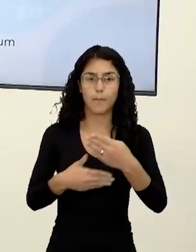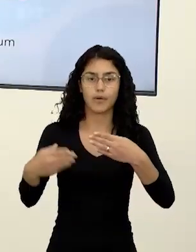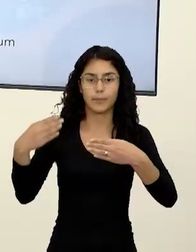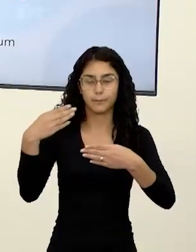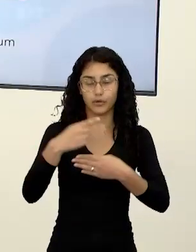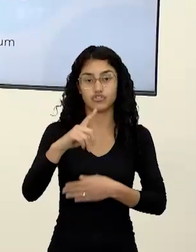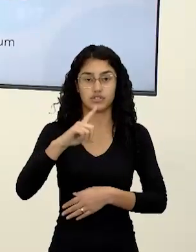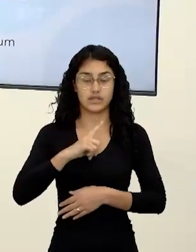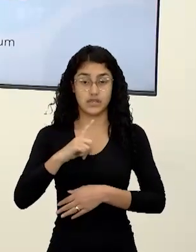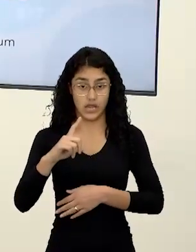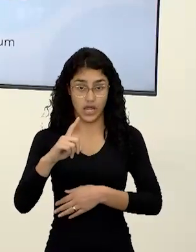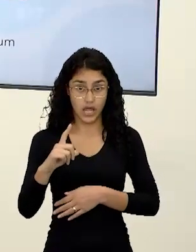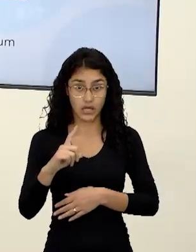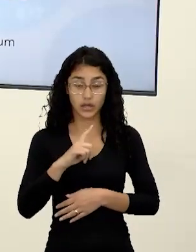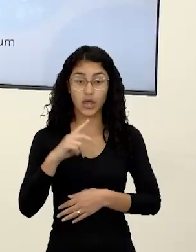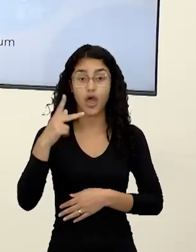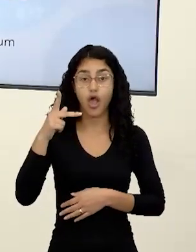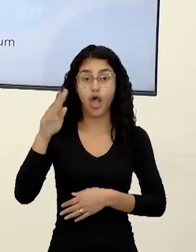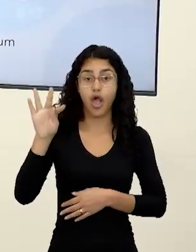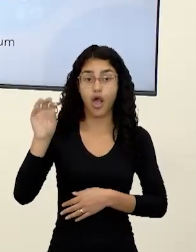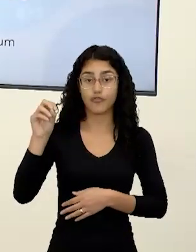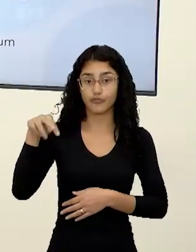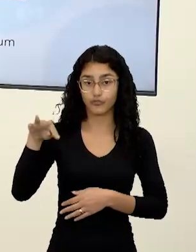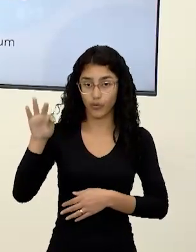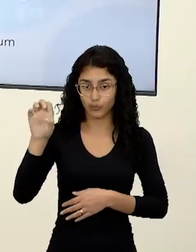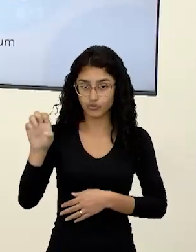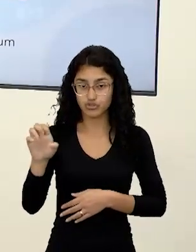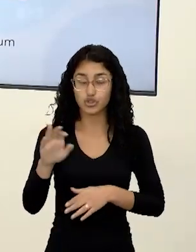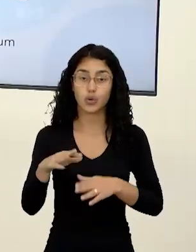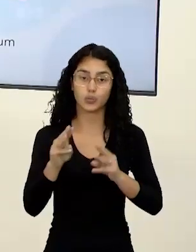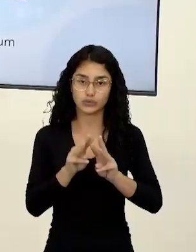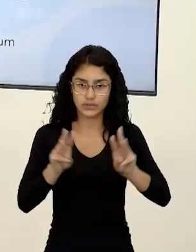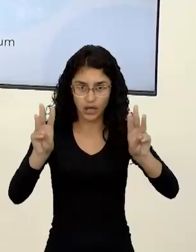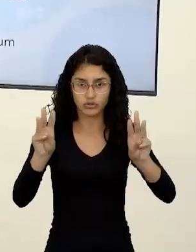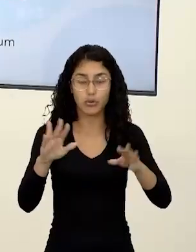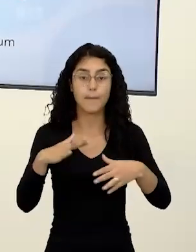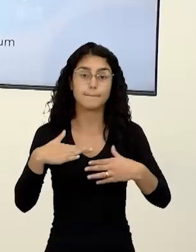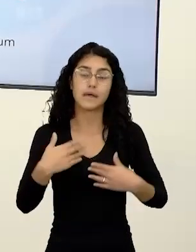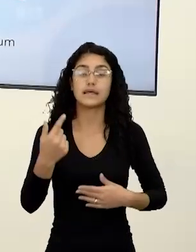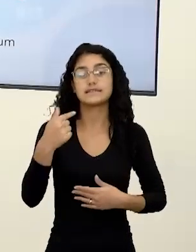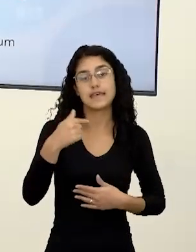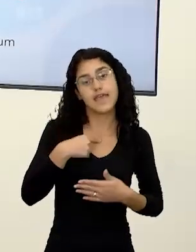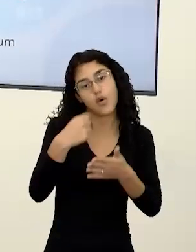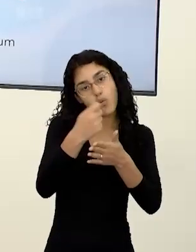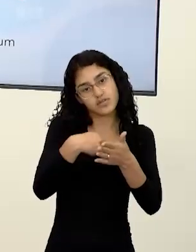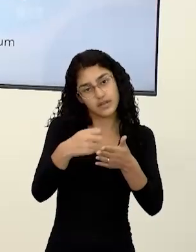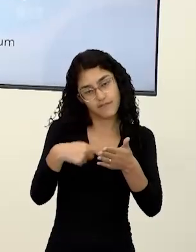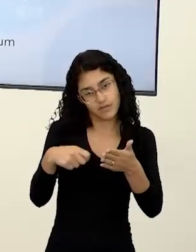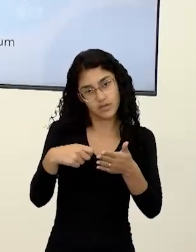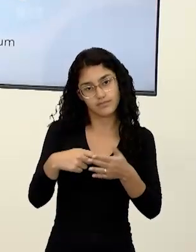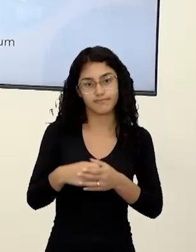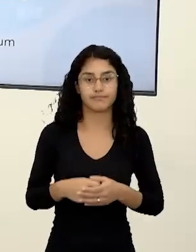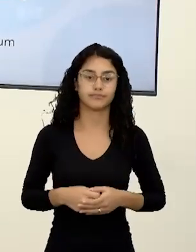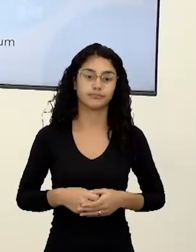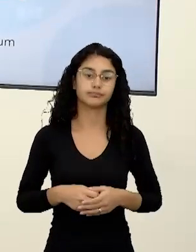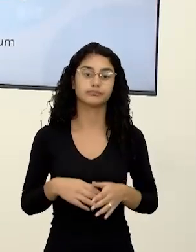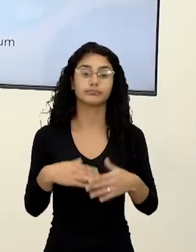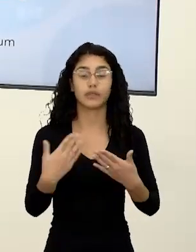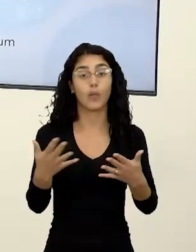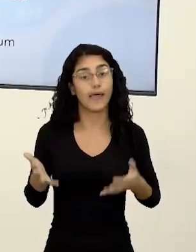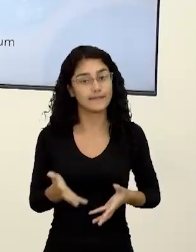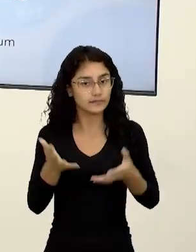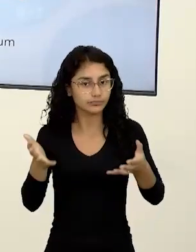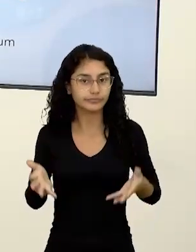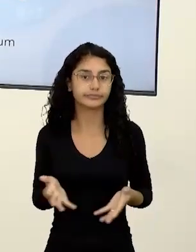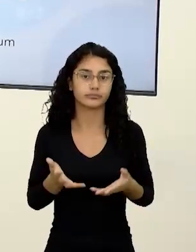ele tem a fonte, né? Mas esse texto fui eu que escrevi. Eu li de vários lugares, mas quem escreveu fui eu. Entendeu? Então isso é